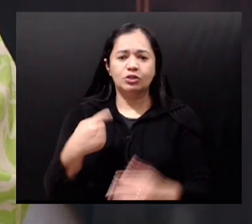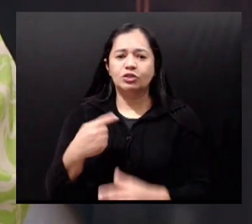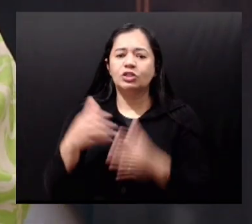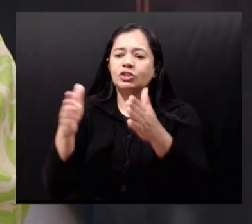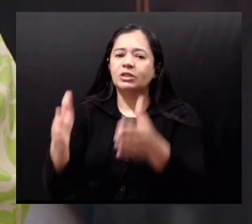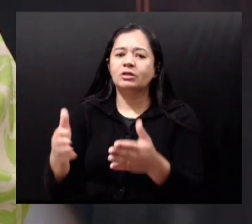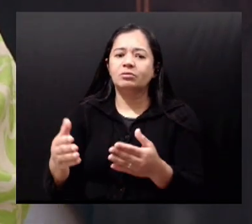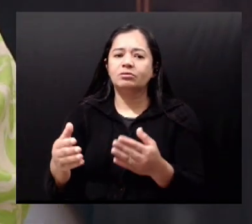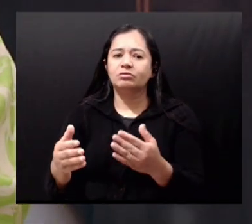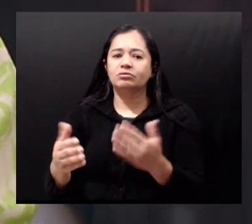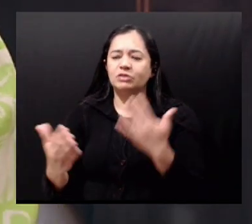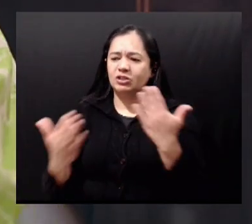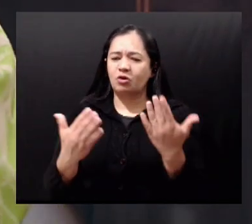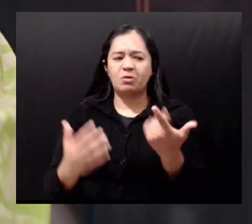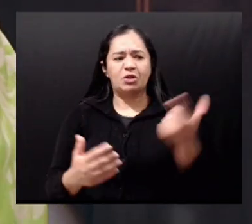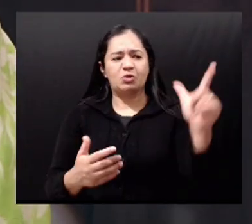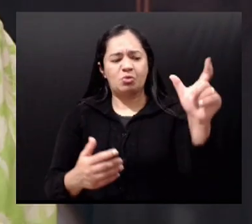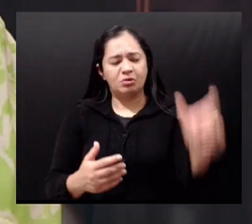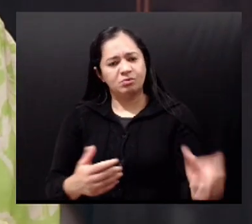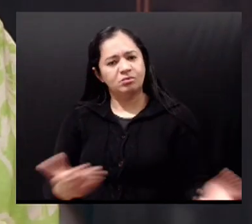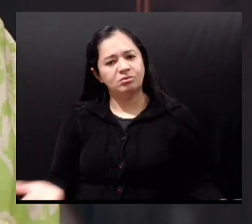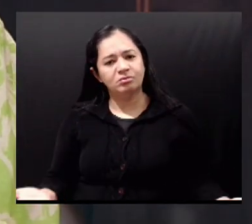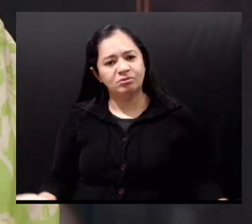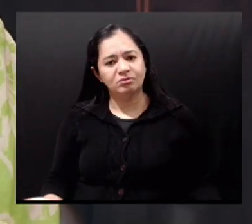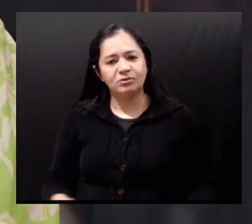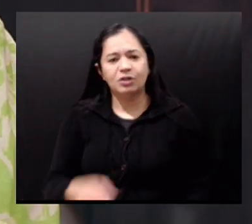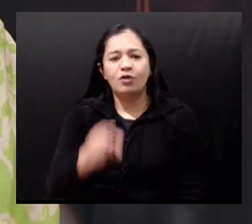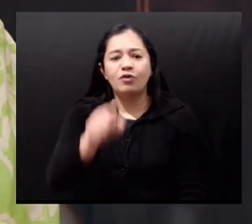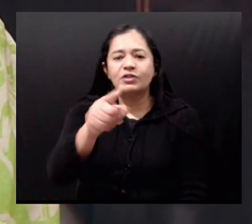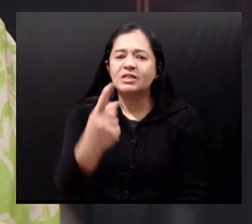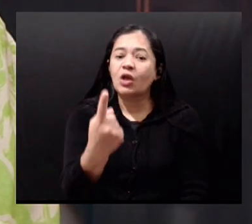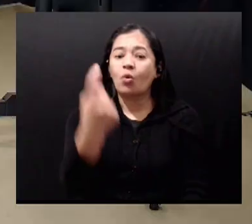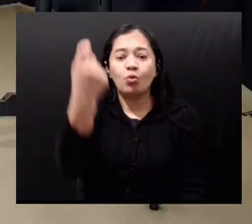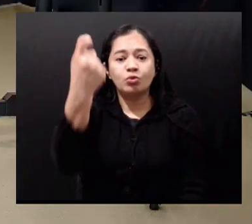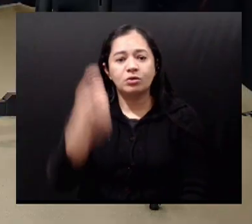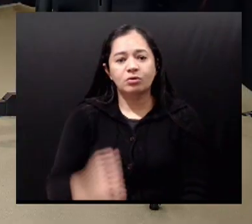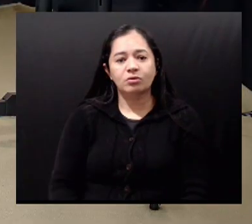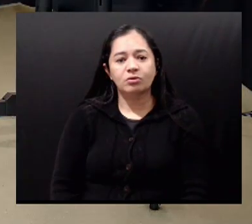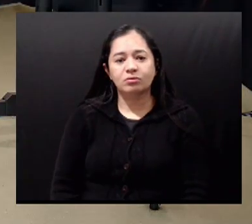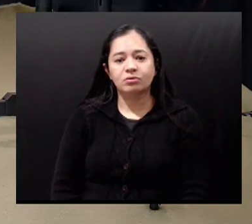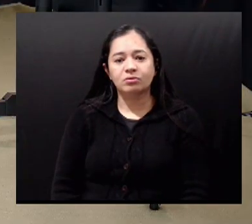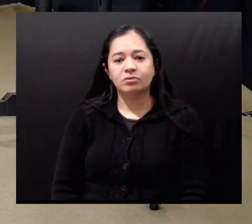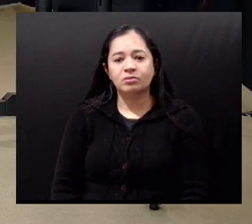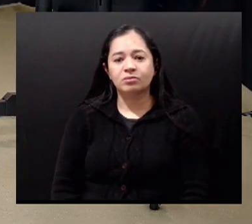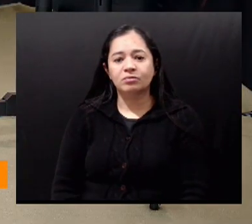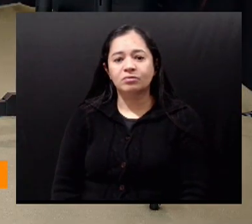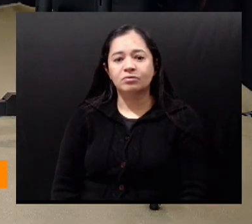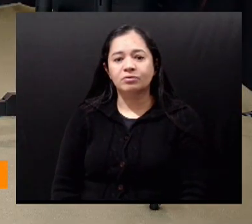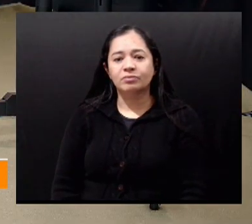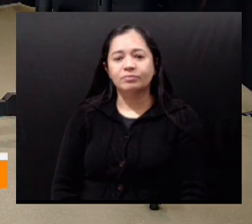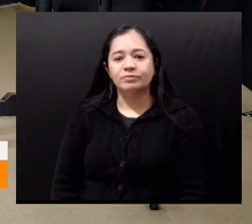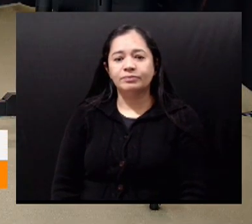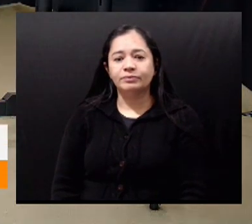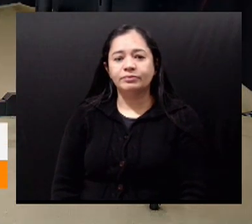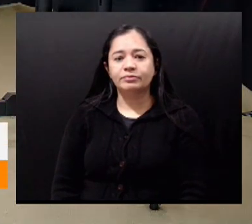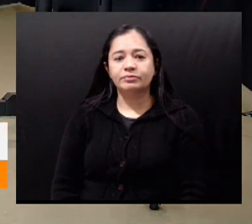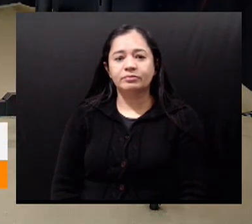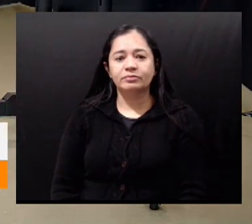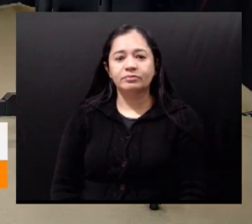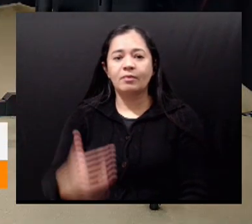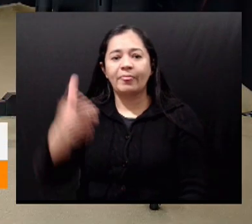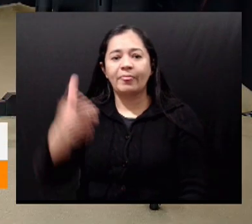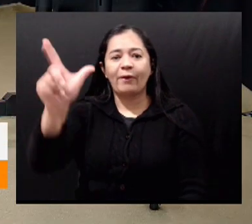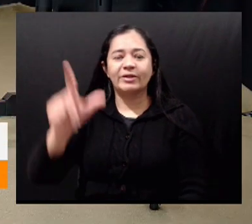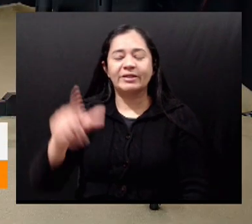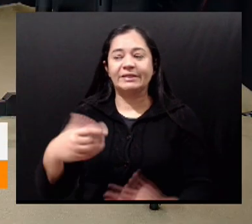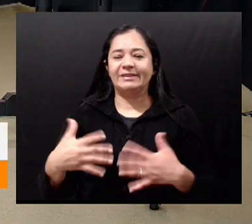o outro? É. Você é único. Uau, muito bom. Mais uma, dá tempo, vamos lá.